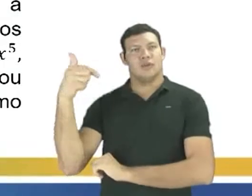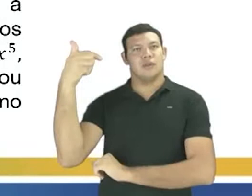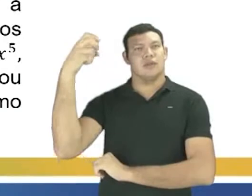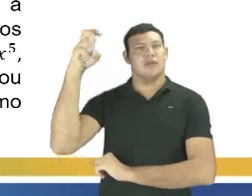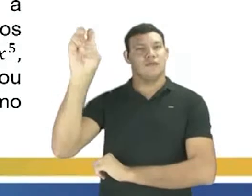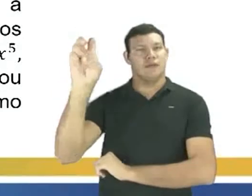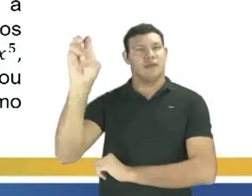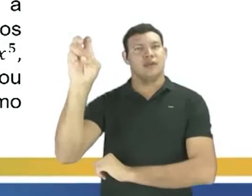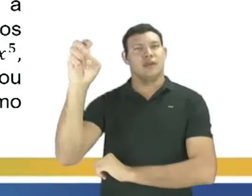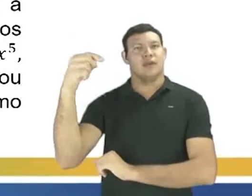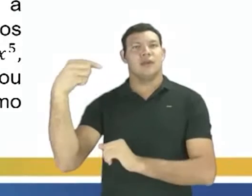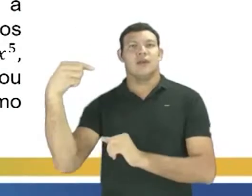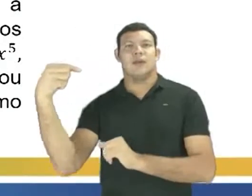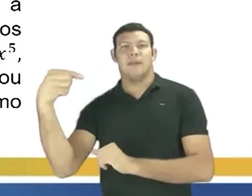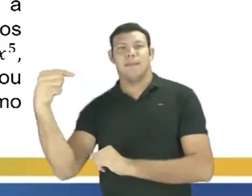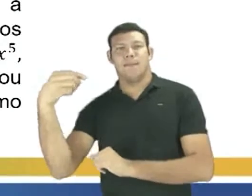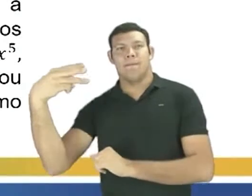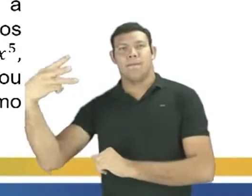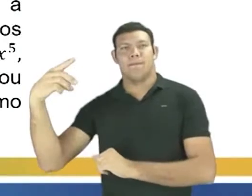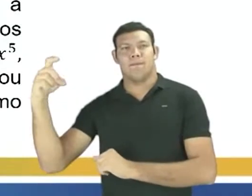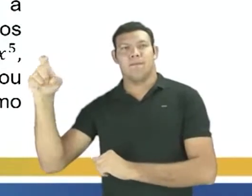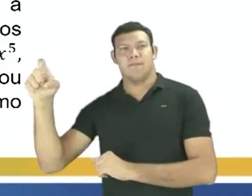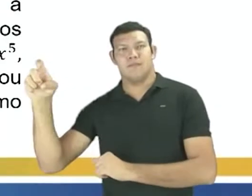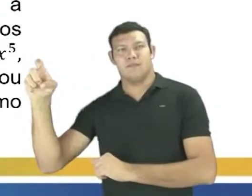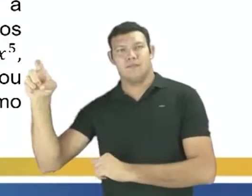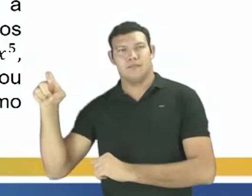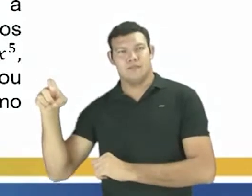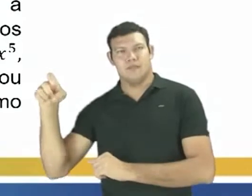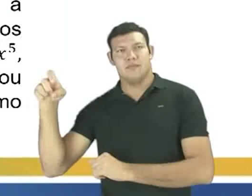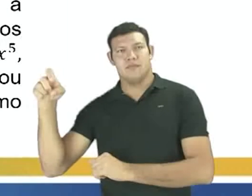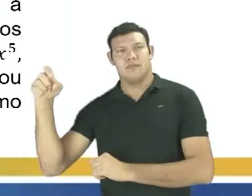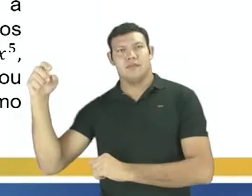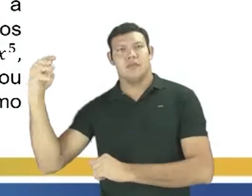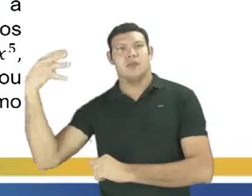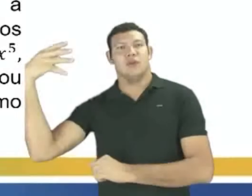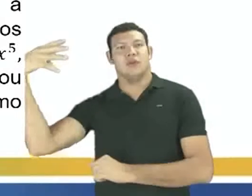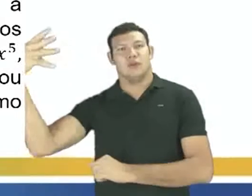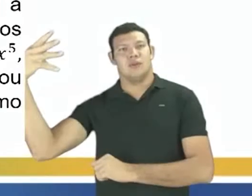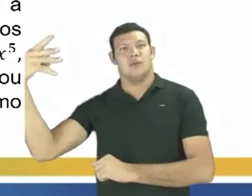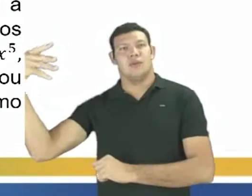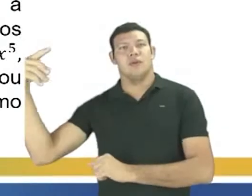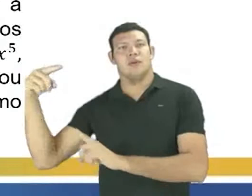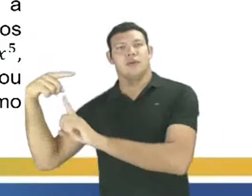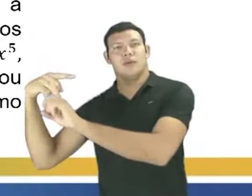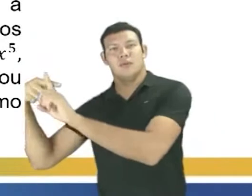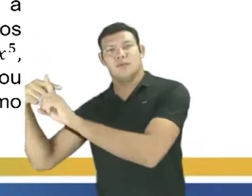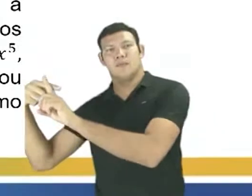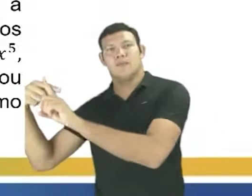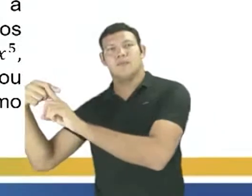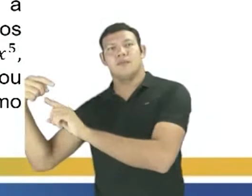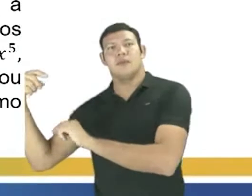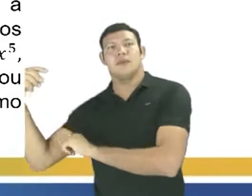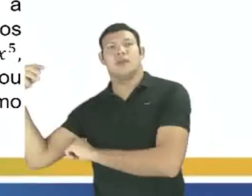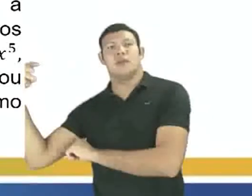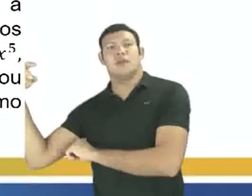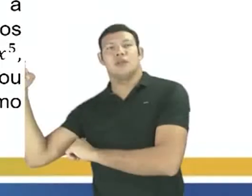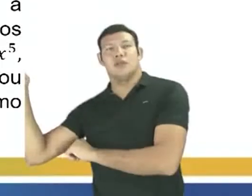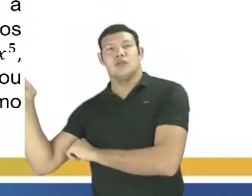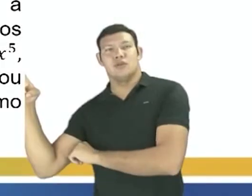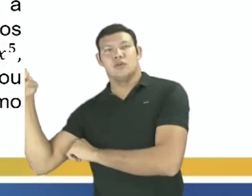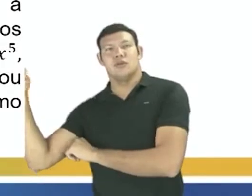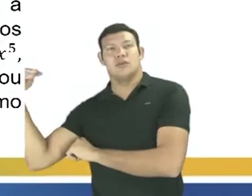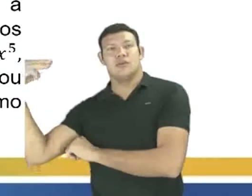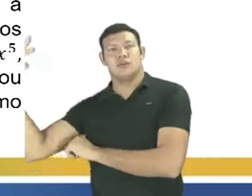potência menos 3x elevado à quarta potência mais 3x ao cubo